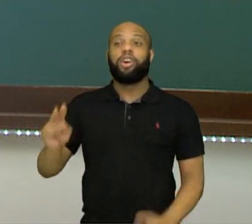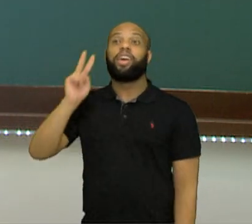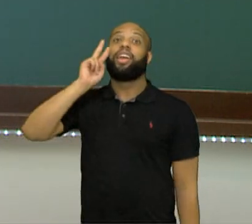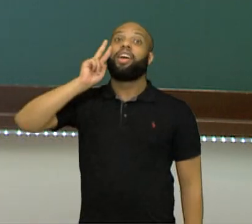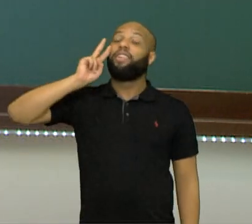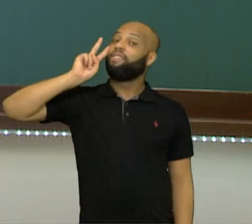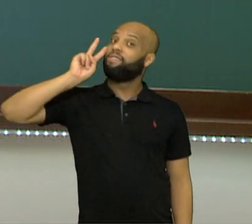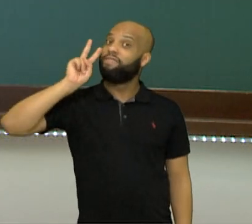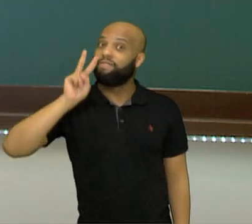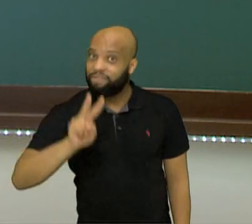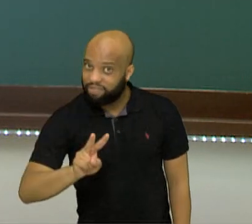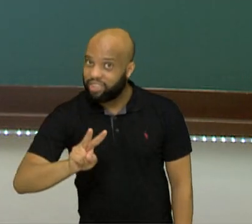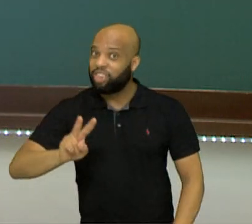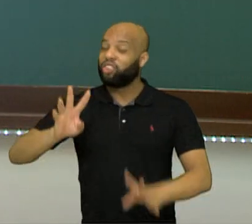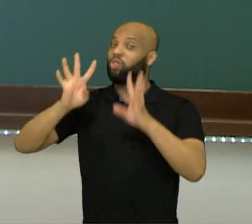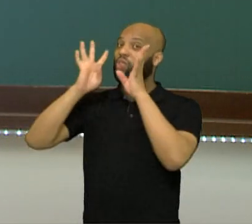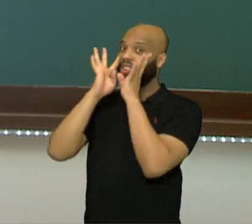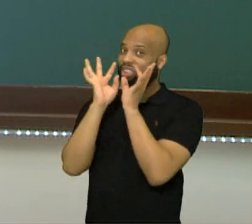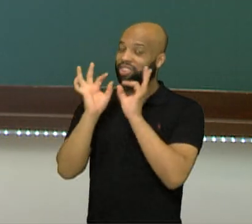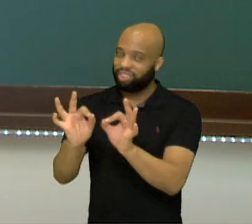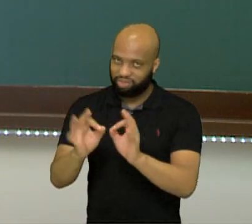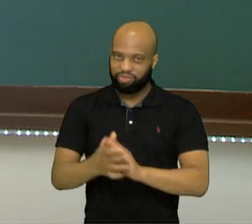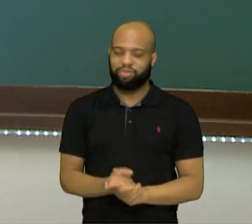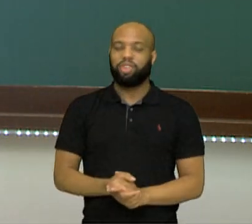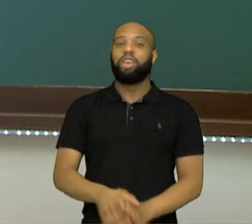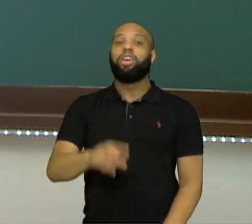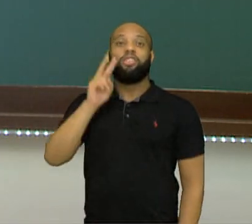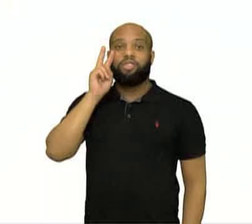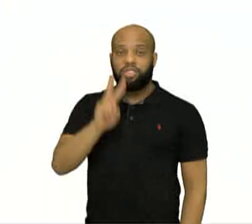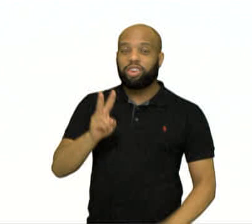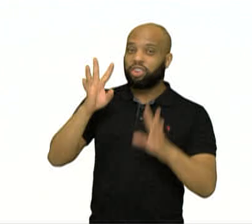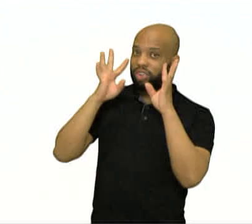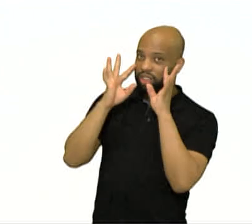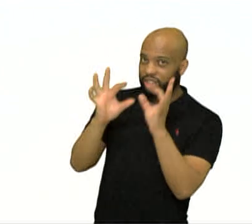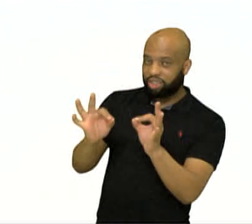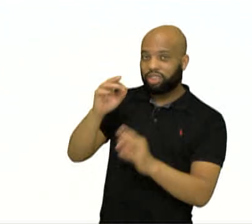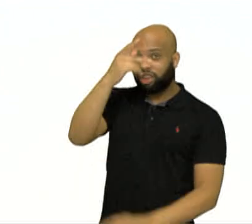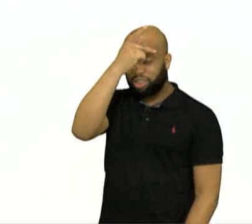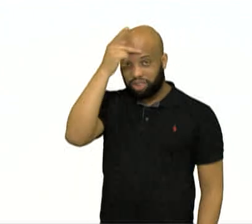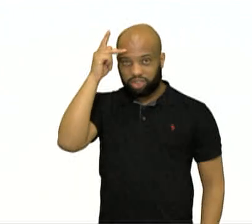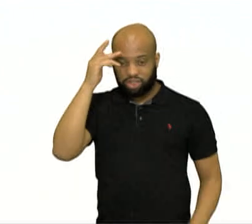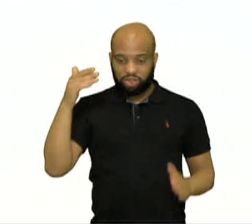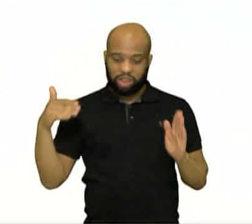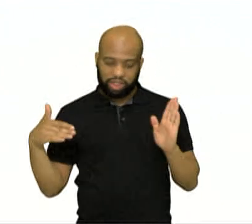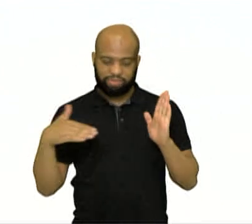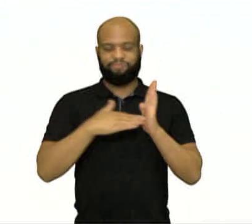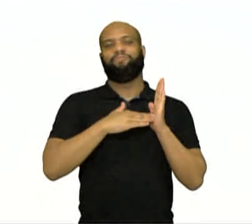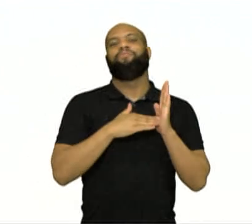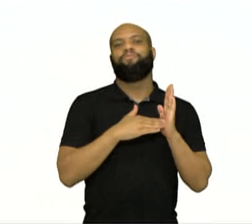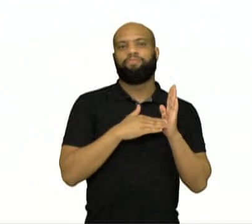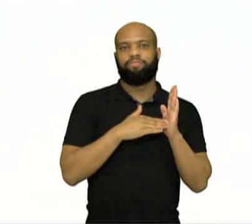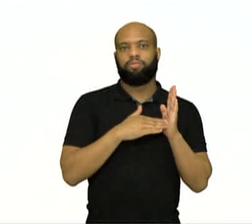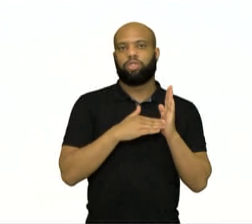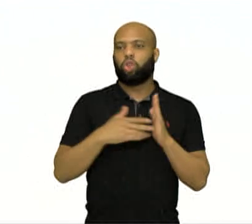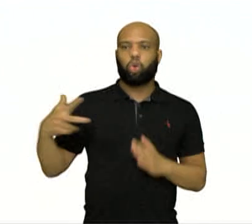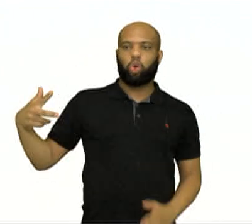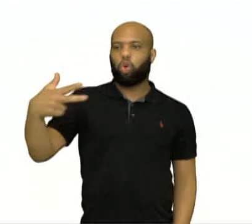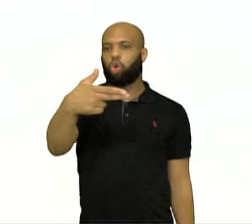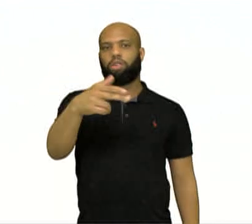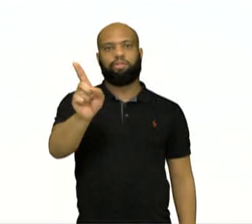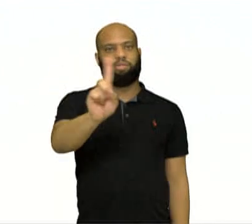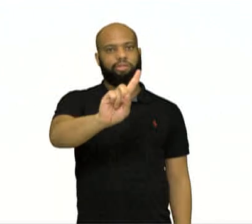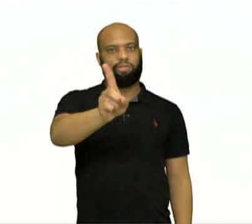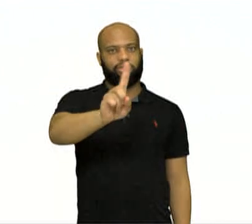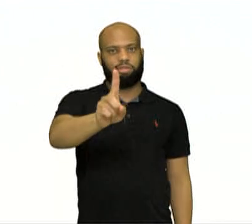Escute, ouça com máxima atenção o seu interlocutor até o fim, sem o interromper.